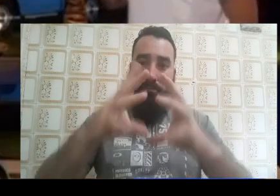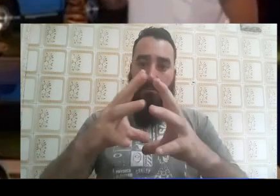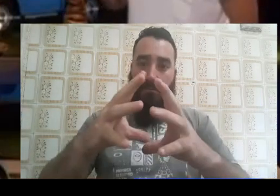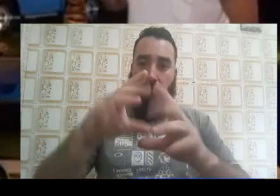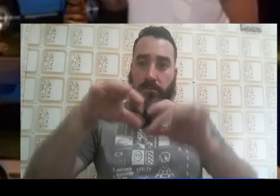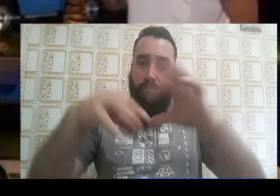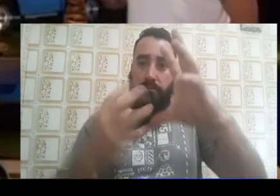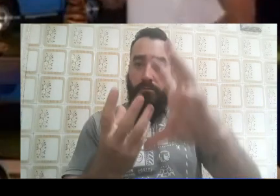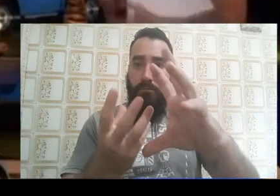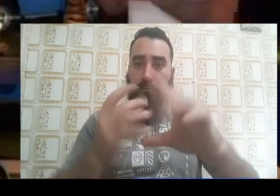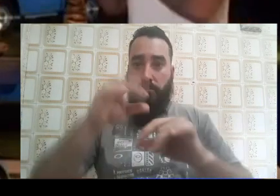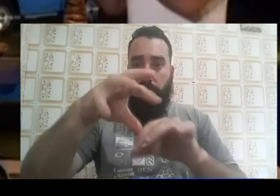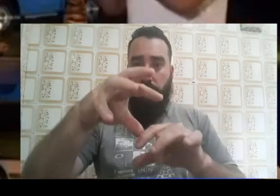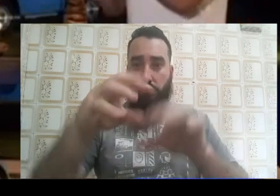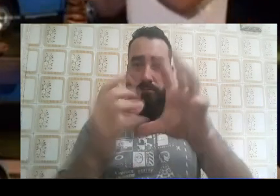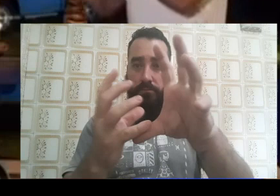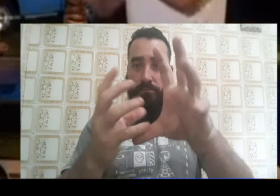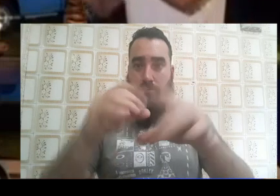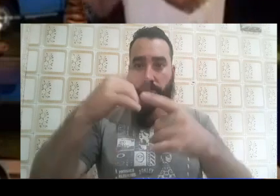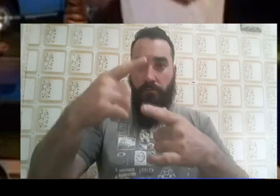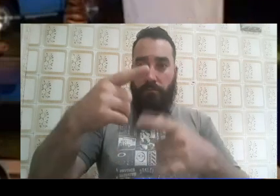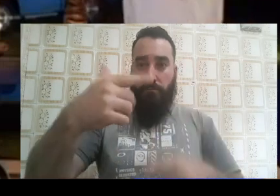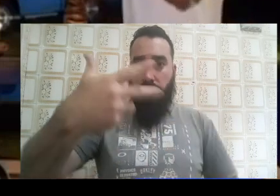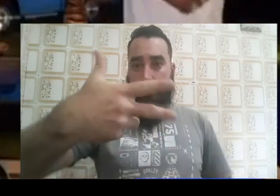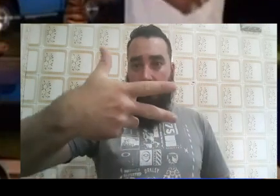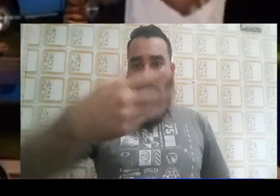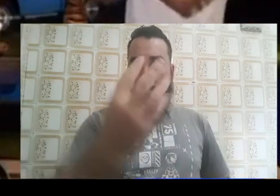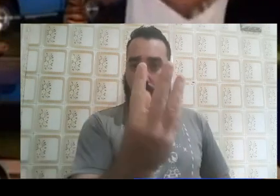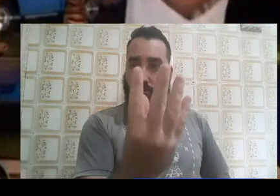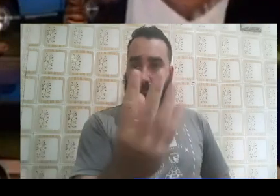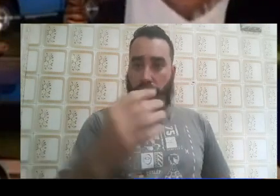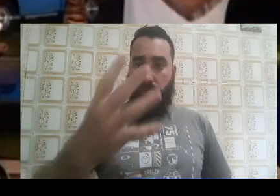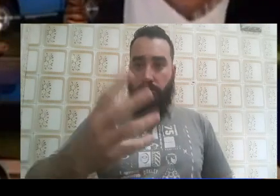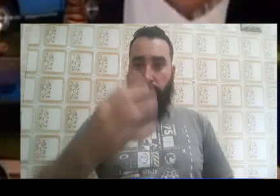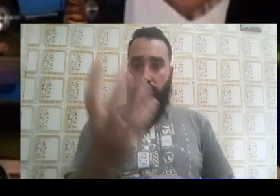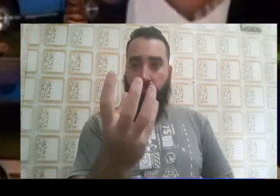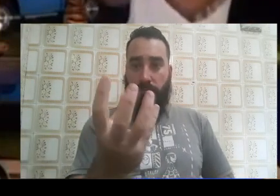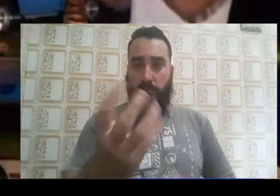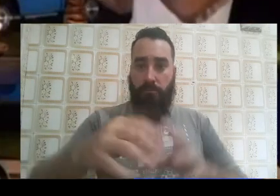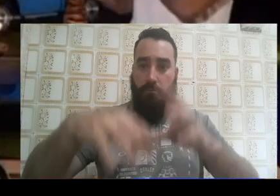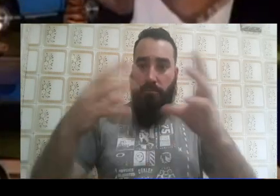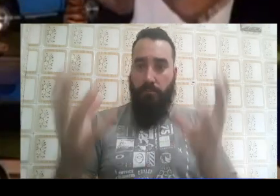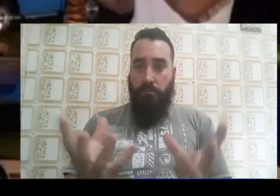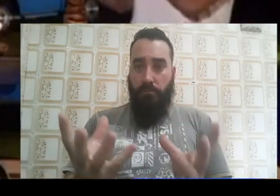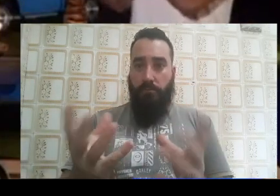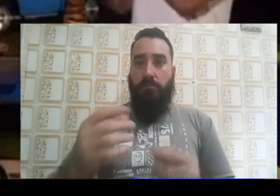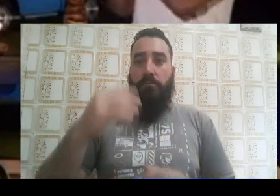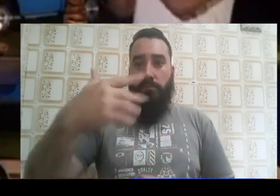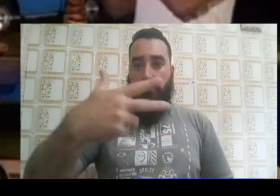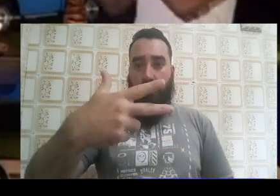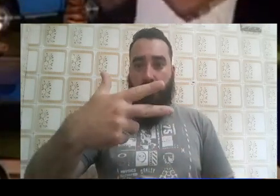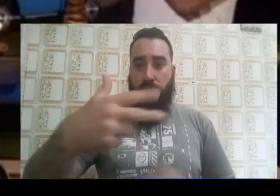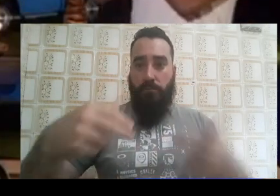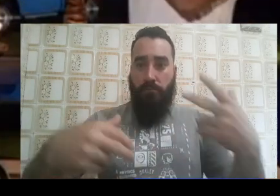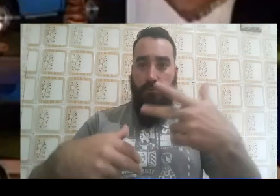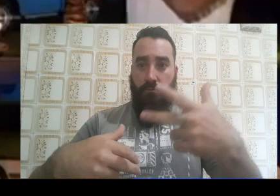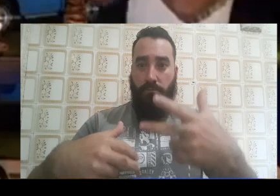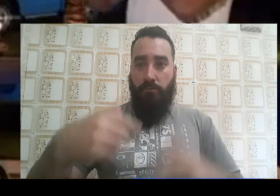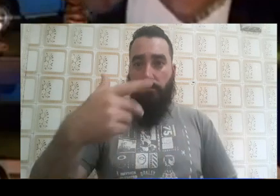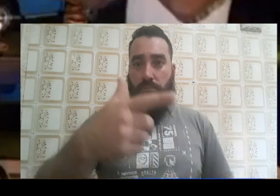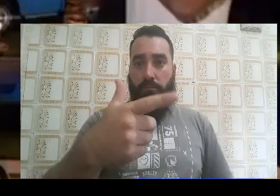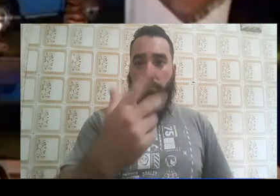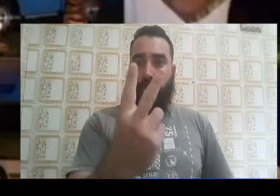Não é verdade? Cara, o mundo é liberal, as pessoas são maravilhosas. Isso não